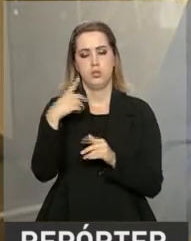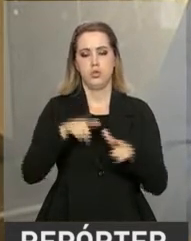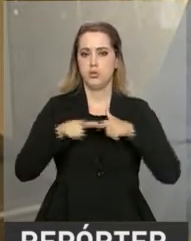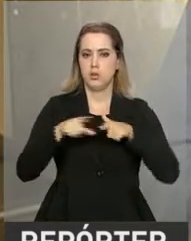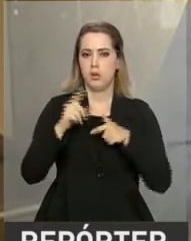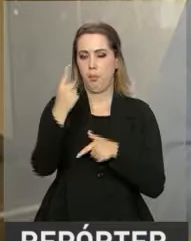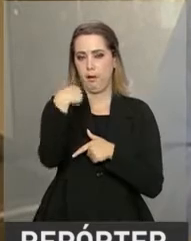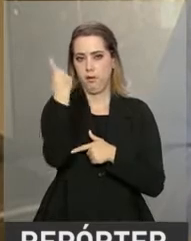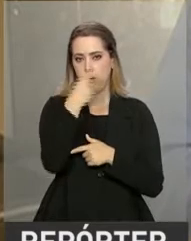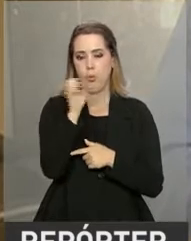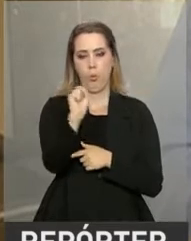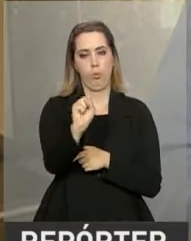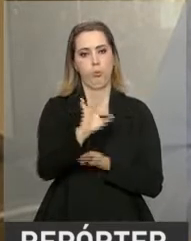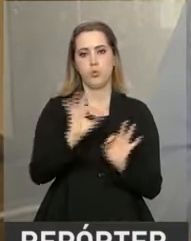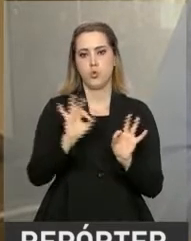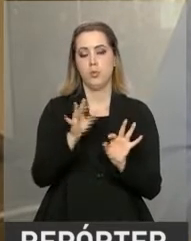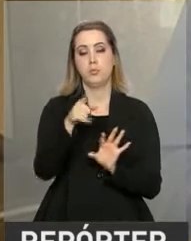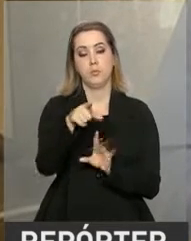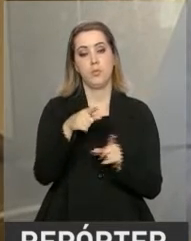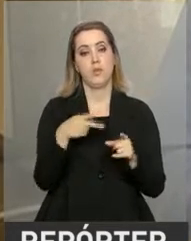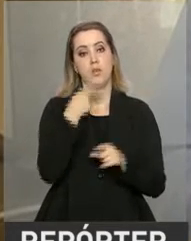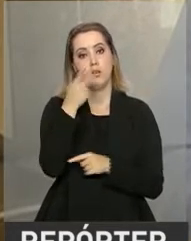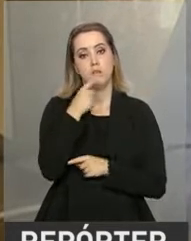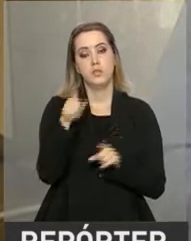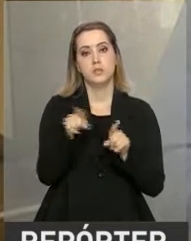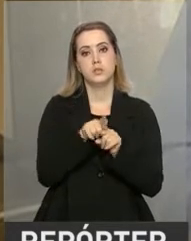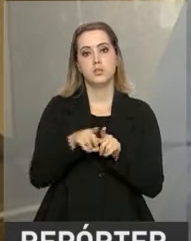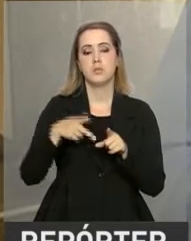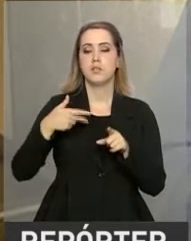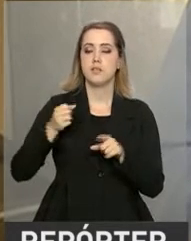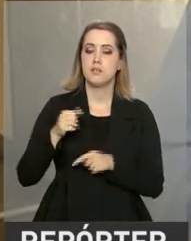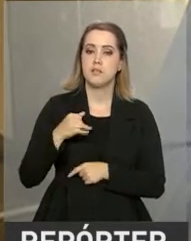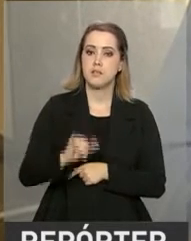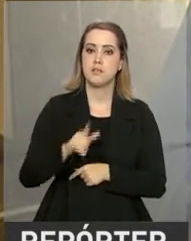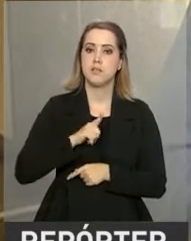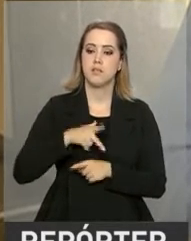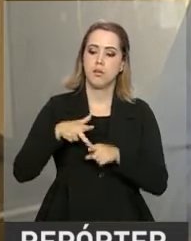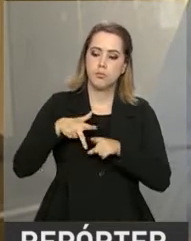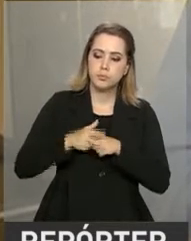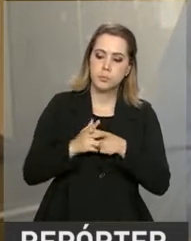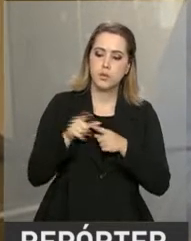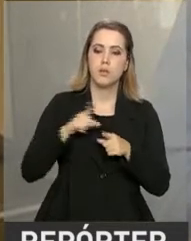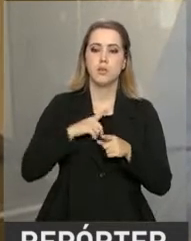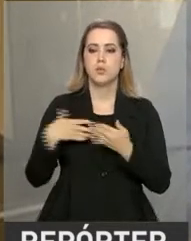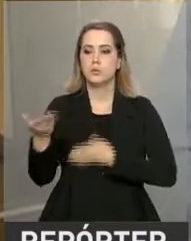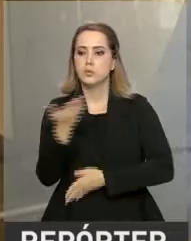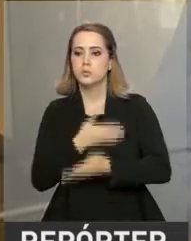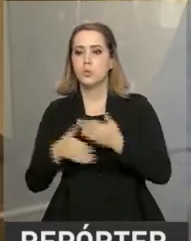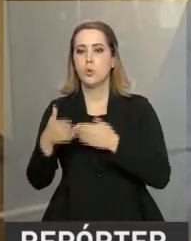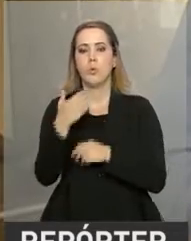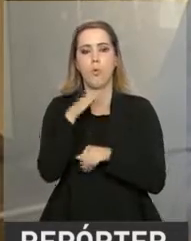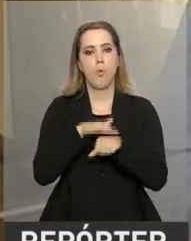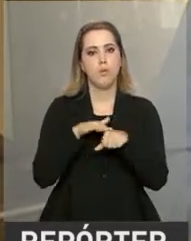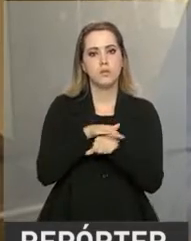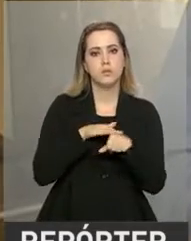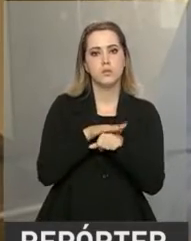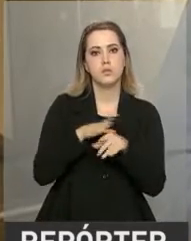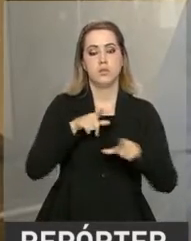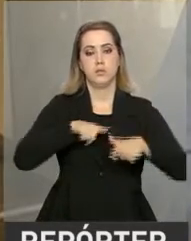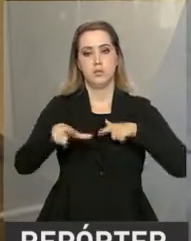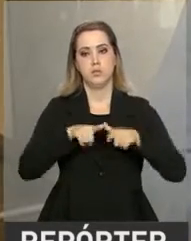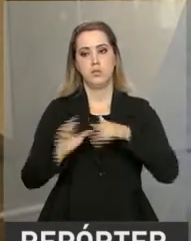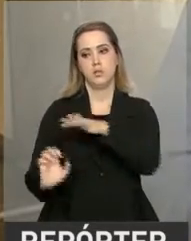relações de emprego. Destacou também que qualquer proposta de reforma vai surgir do diálogo com trabalhadores e empregadores e